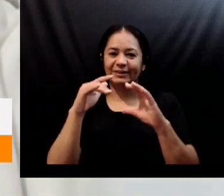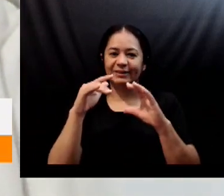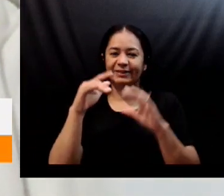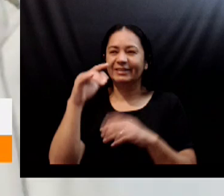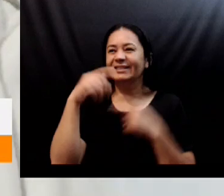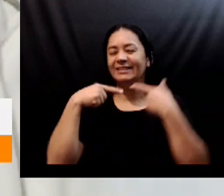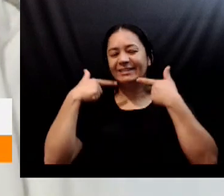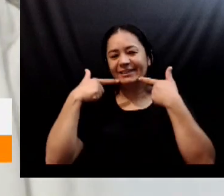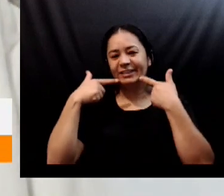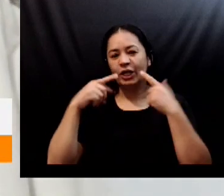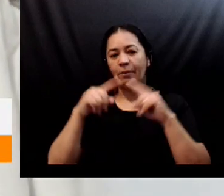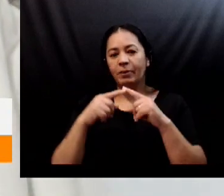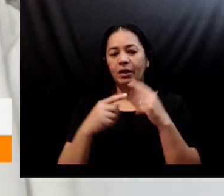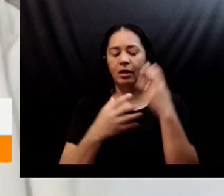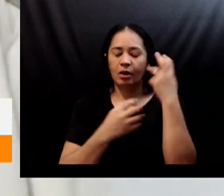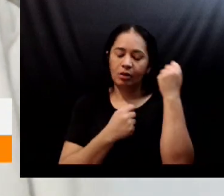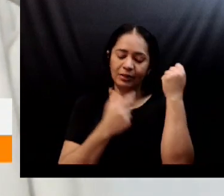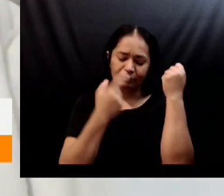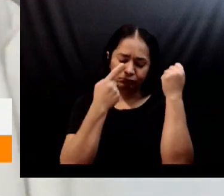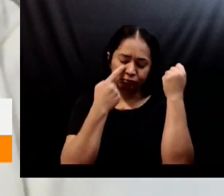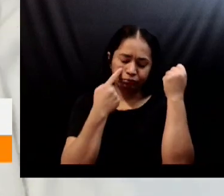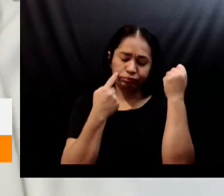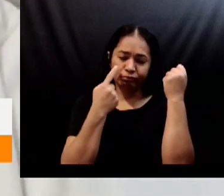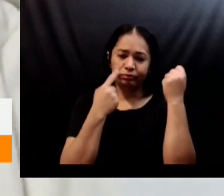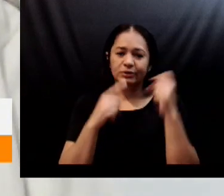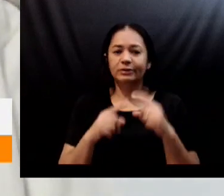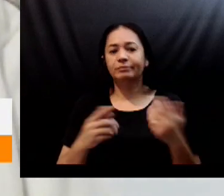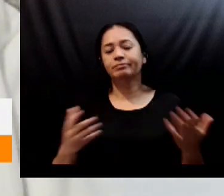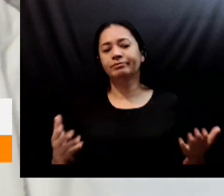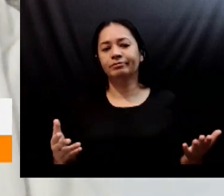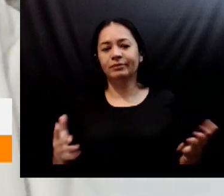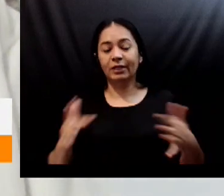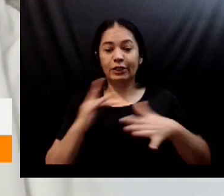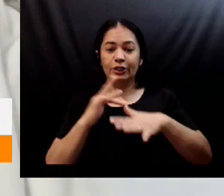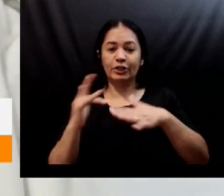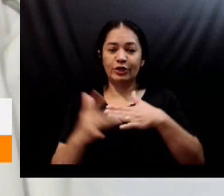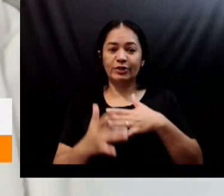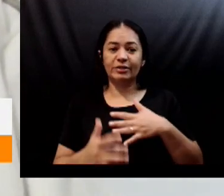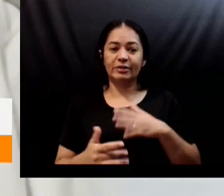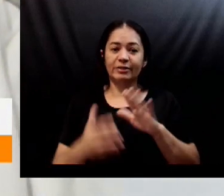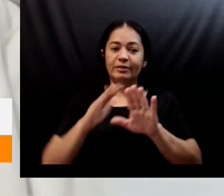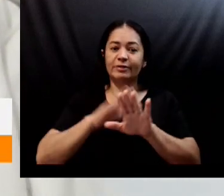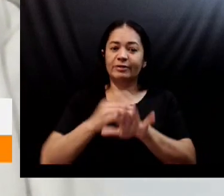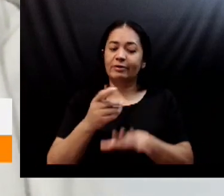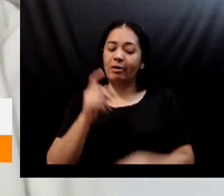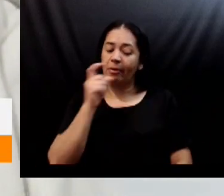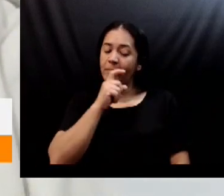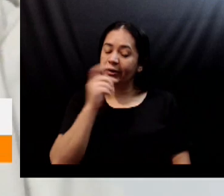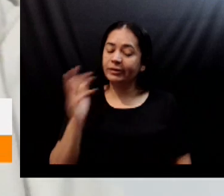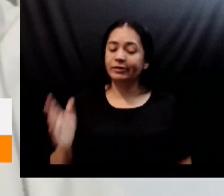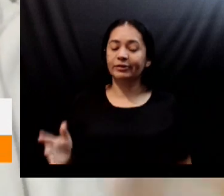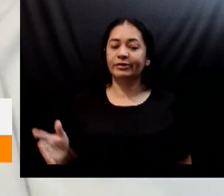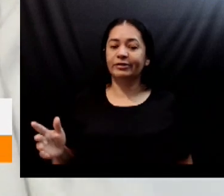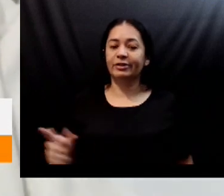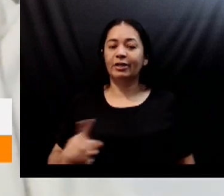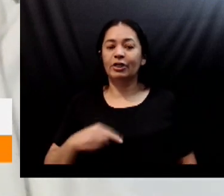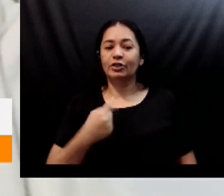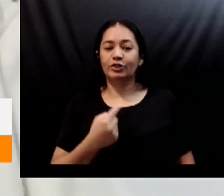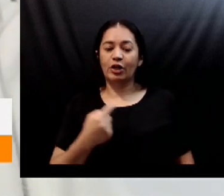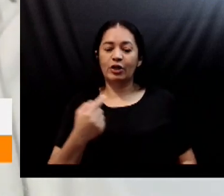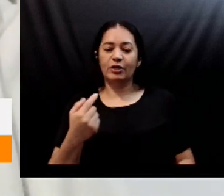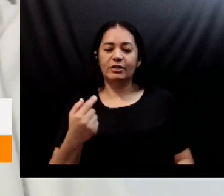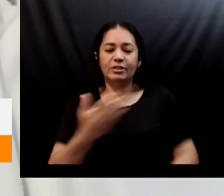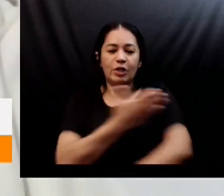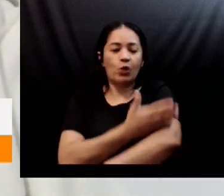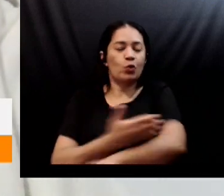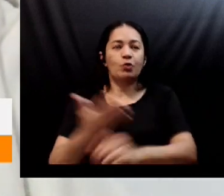que estão nas redes sociais não são reais. Mas a gente tem essa tendência horrível, um péssimo hábito de se comparar, de querer